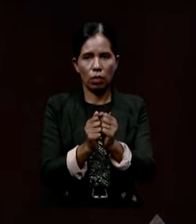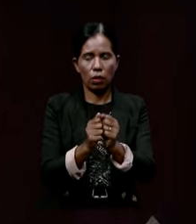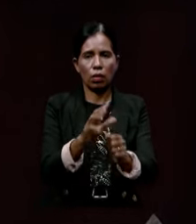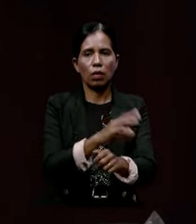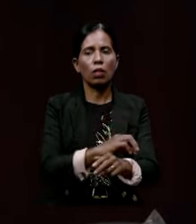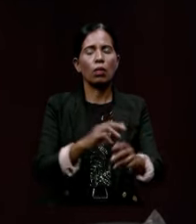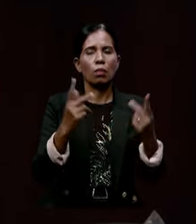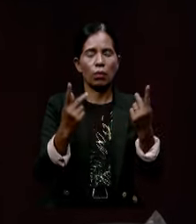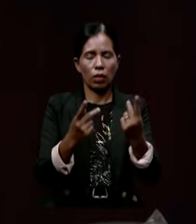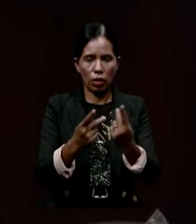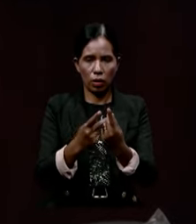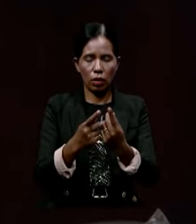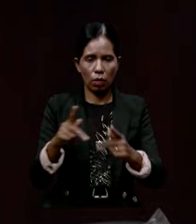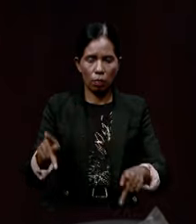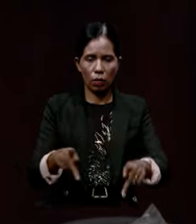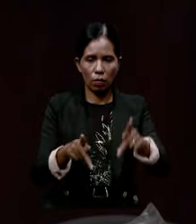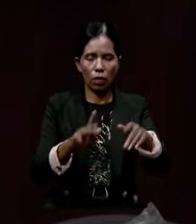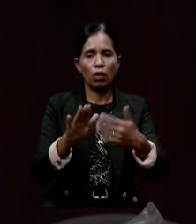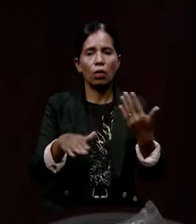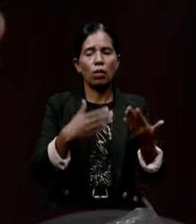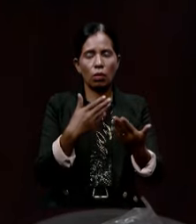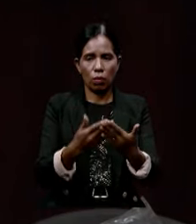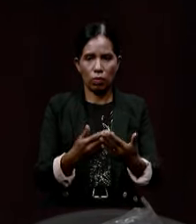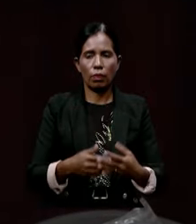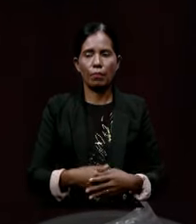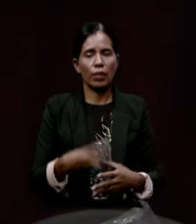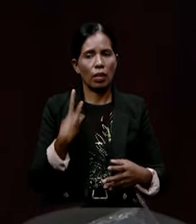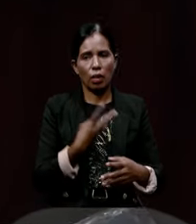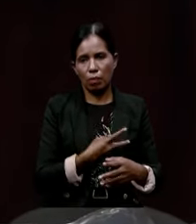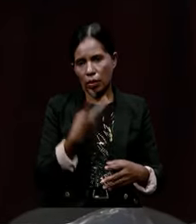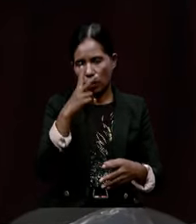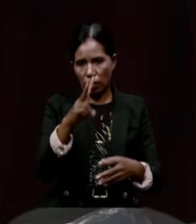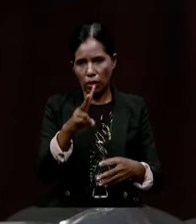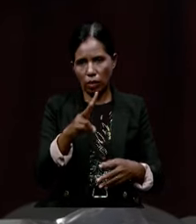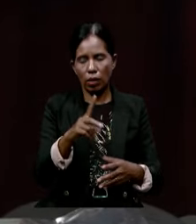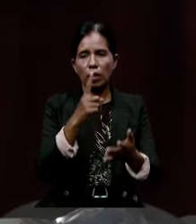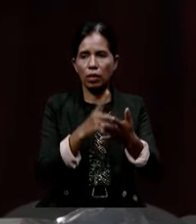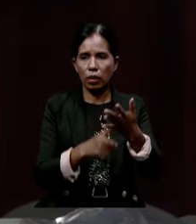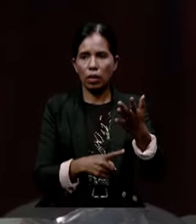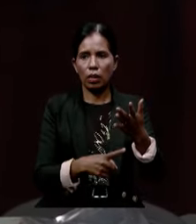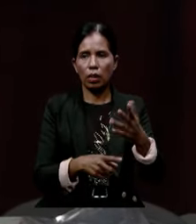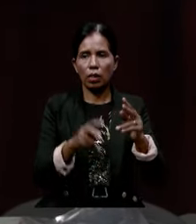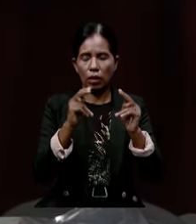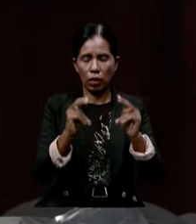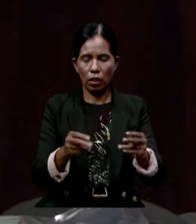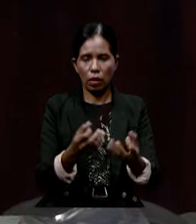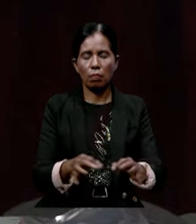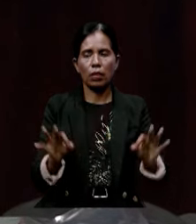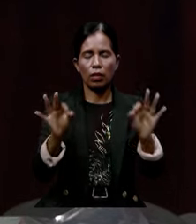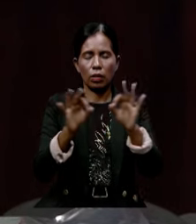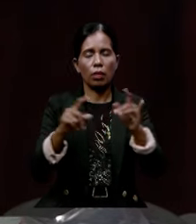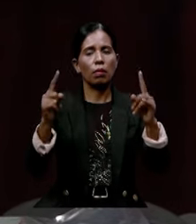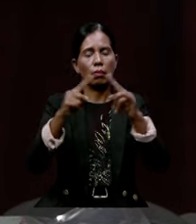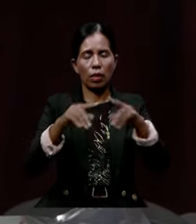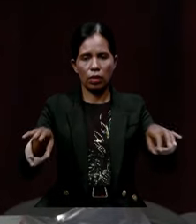empresa pública ou instituição pública, Sira, né, a minha rei, e sair maca tem que sair prioridade e vai